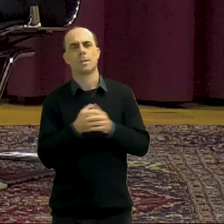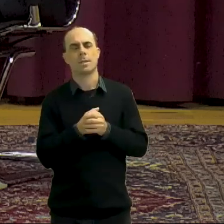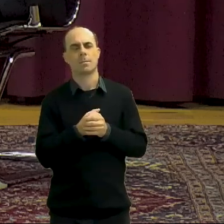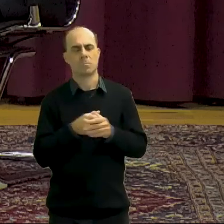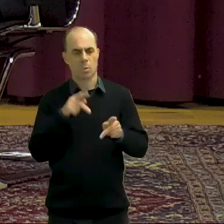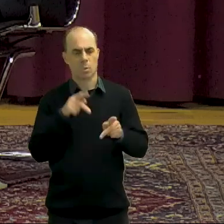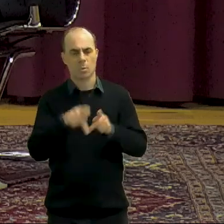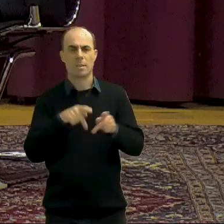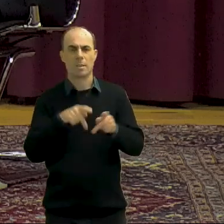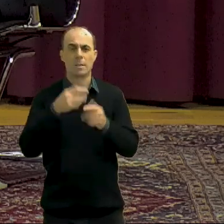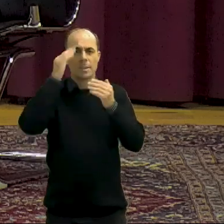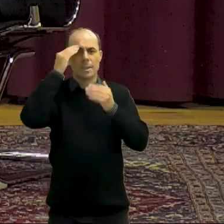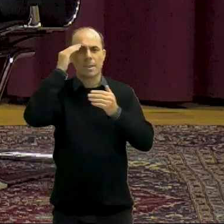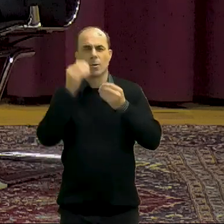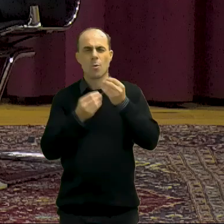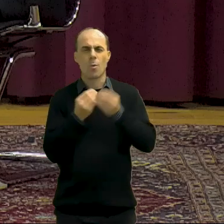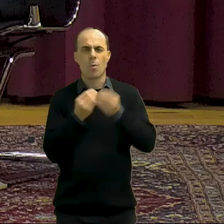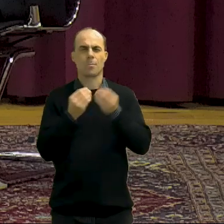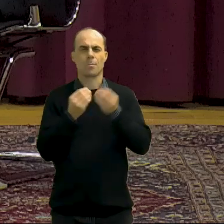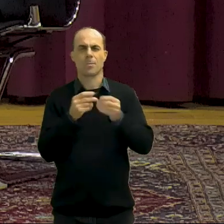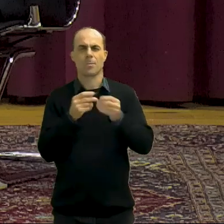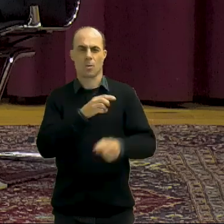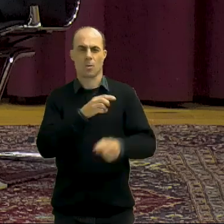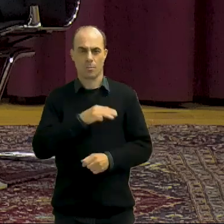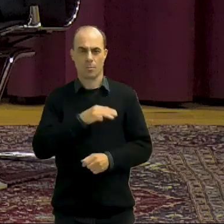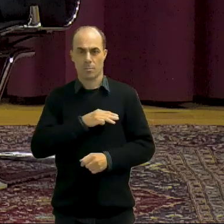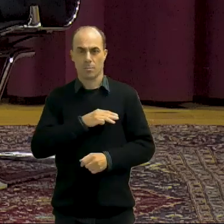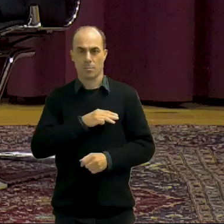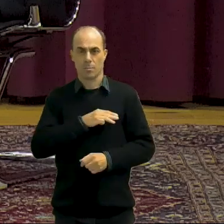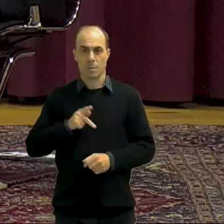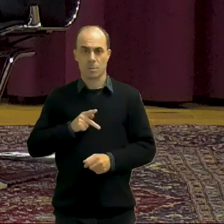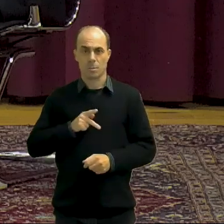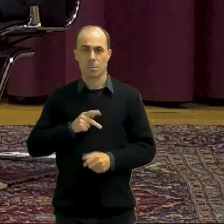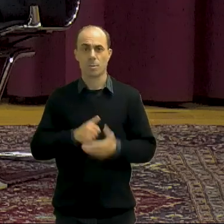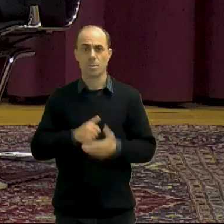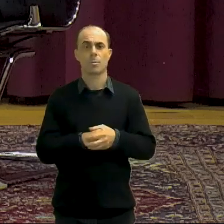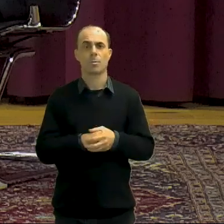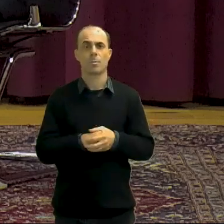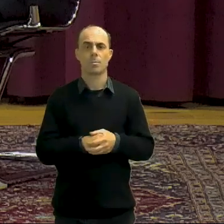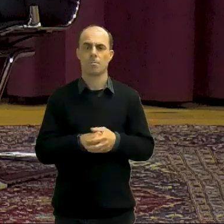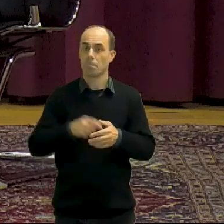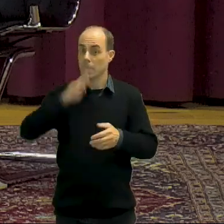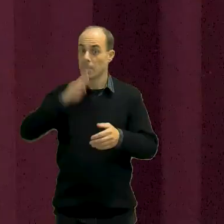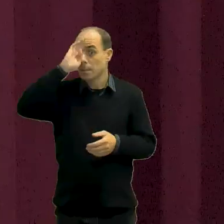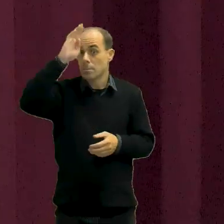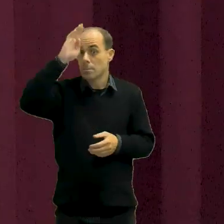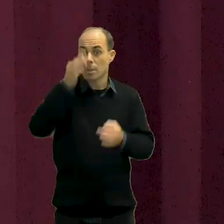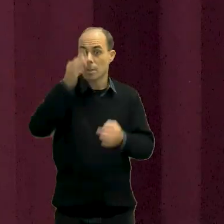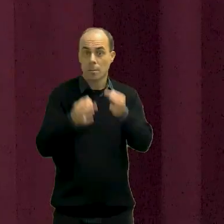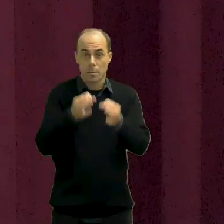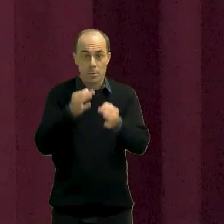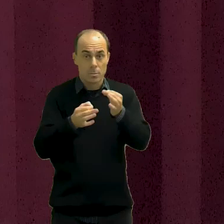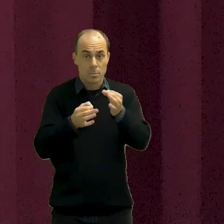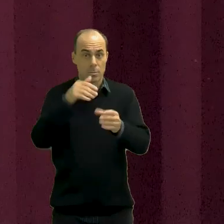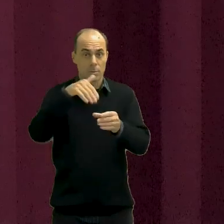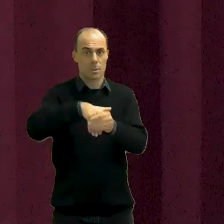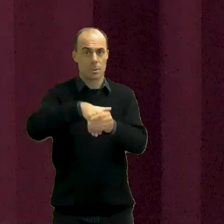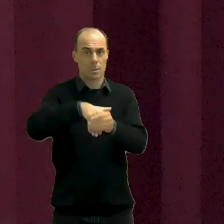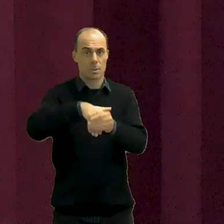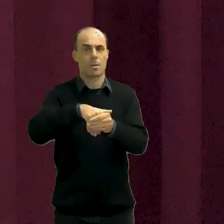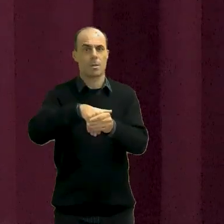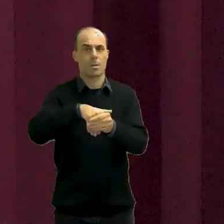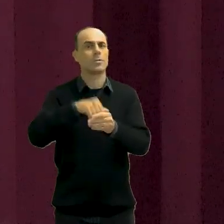entender também que o que o ministério público mas principalmente a justiça eleitoral nesse momento ela já está